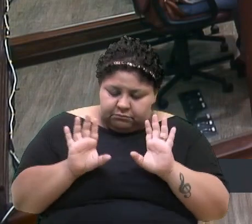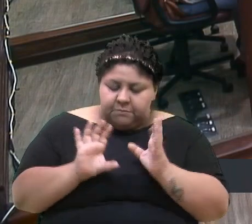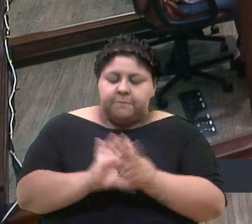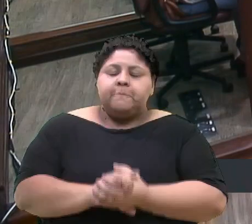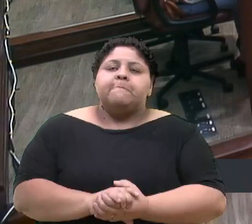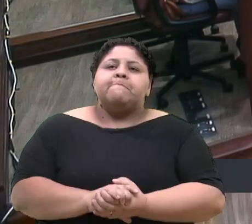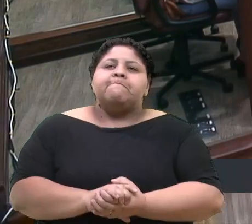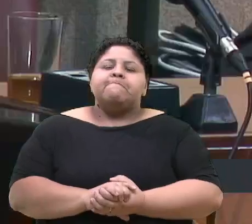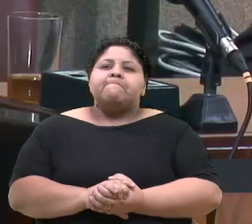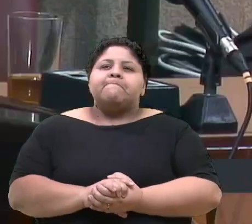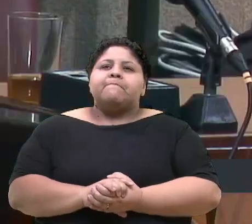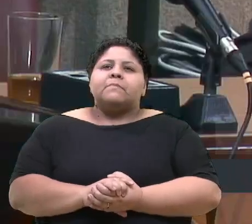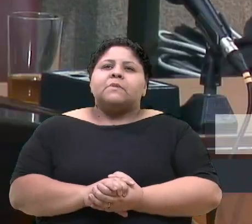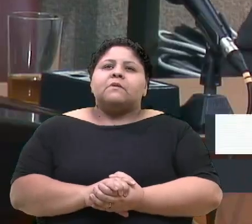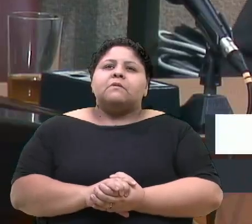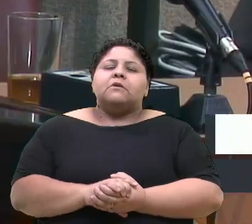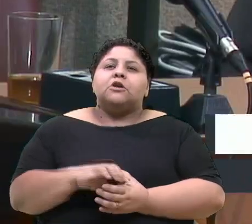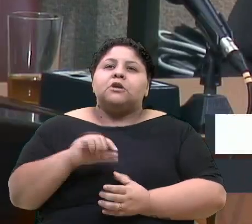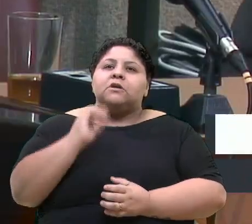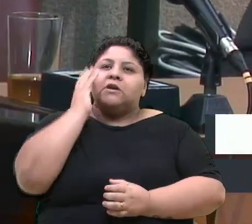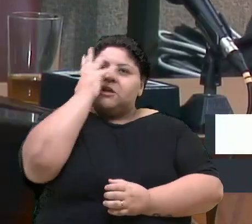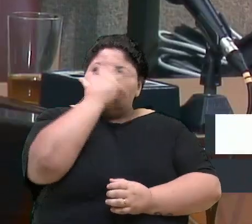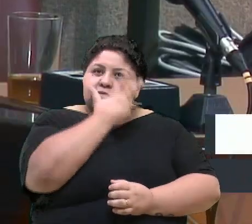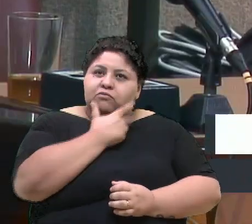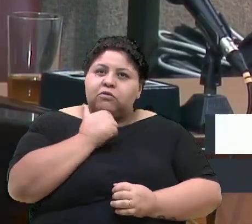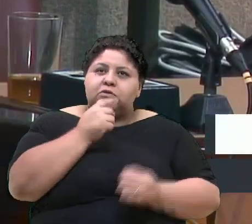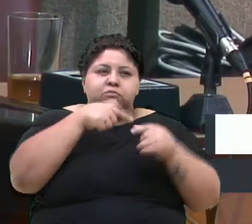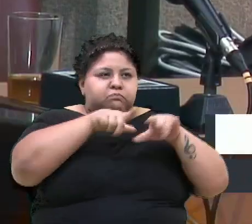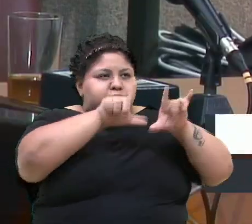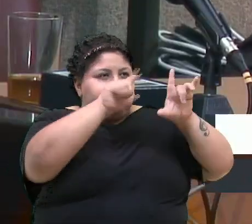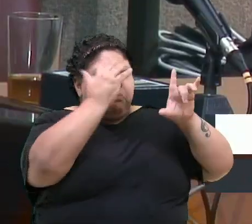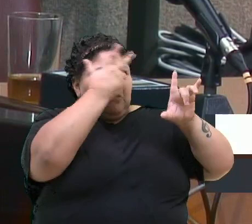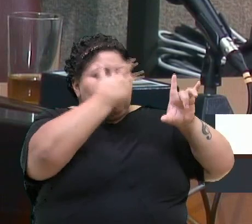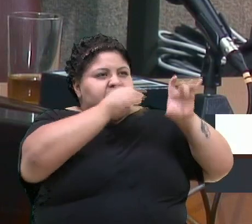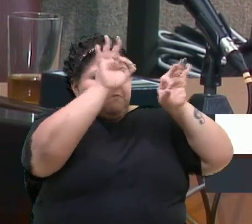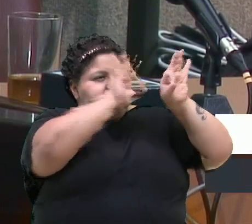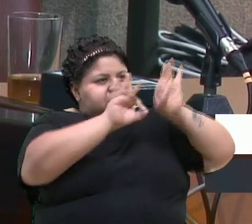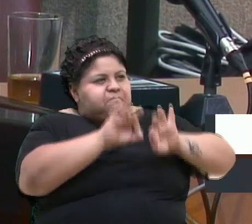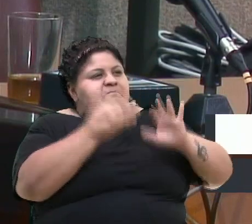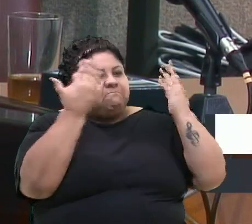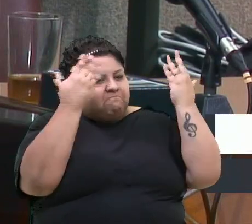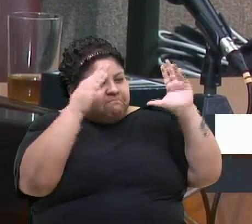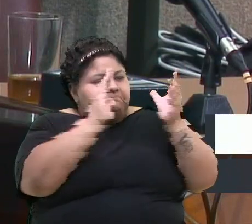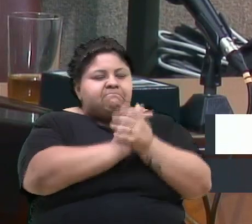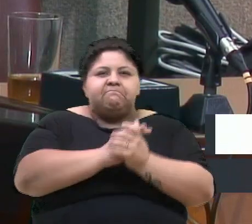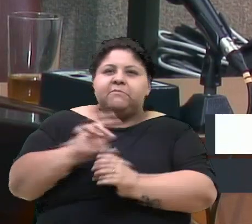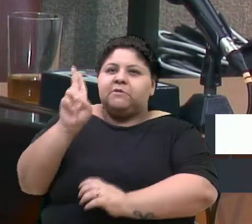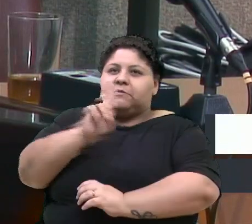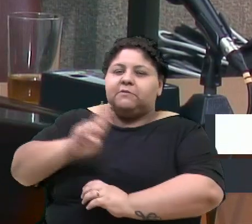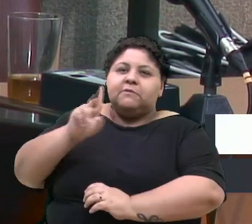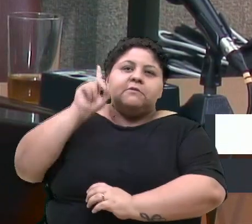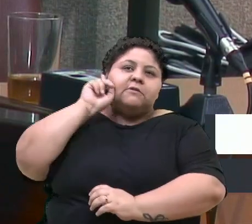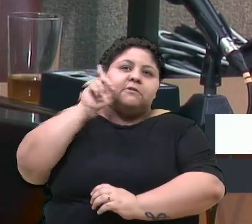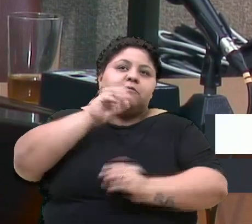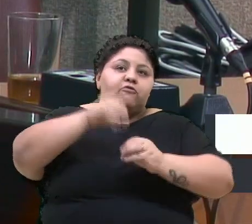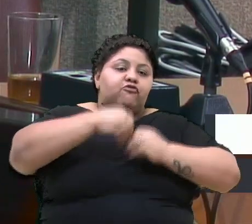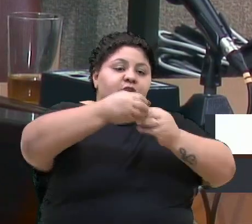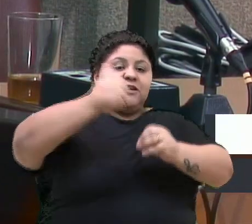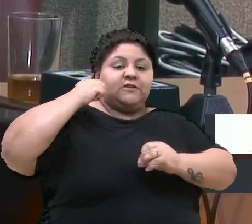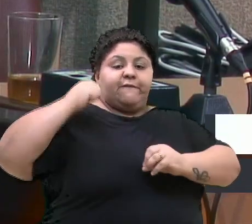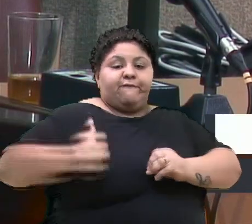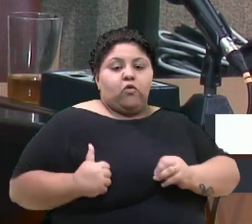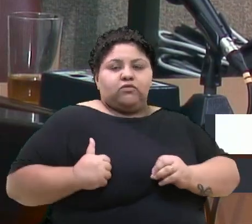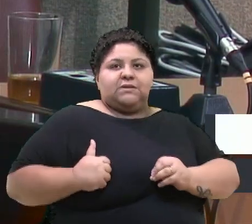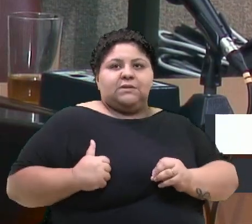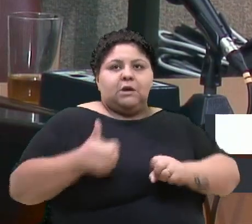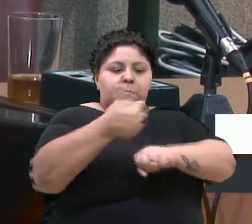e que o senhor trouxe gráficos bonitos, aí, bem estruturados, quantificados, que as universidades nos Estados Unidos fornecem bolsa para gamers.